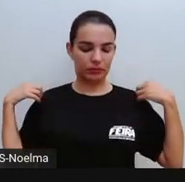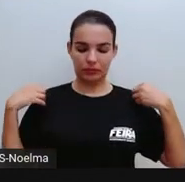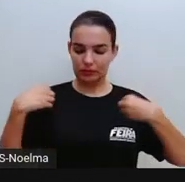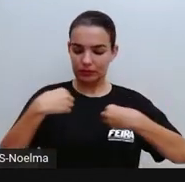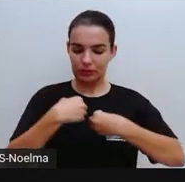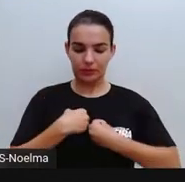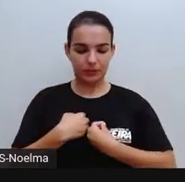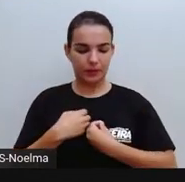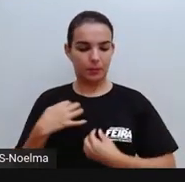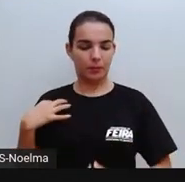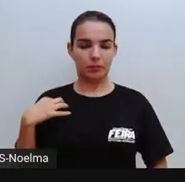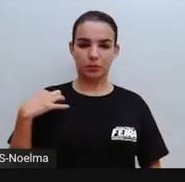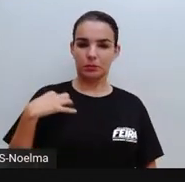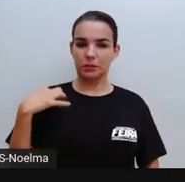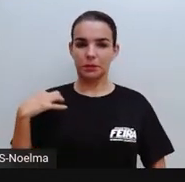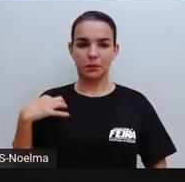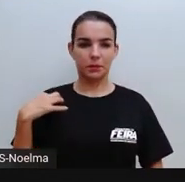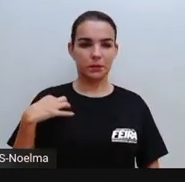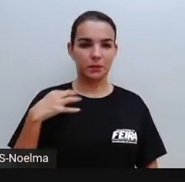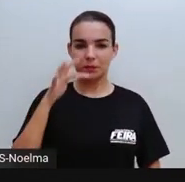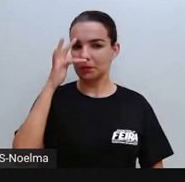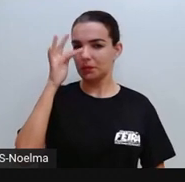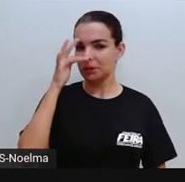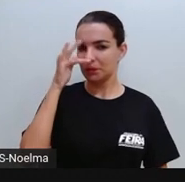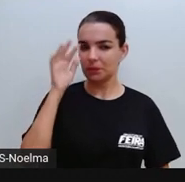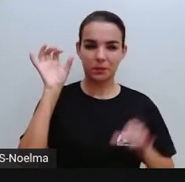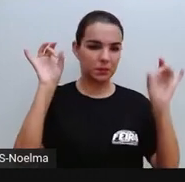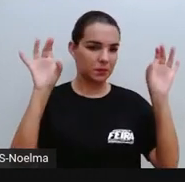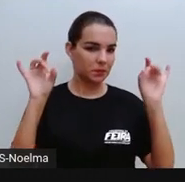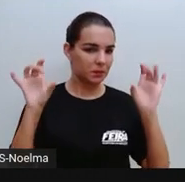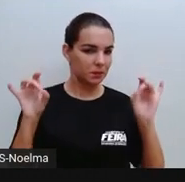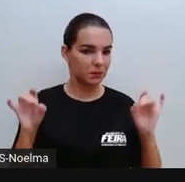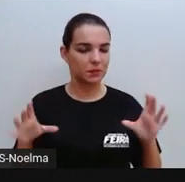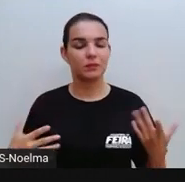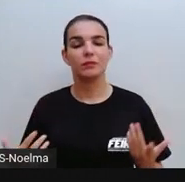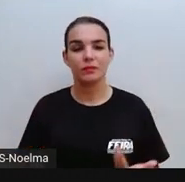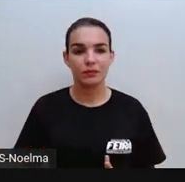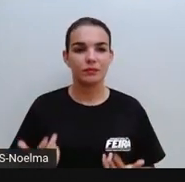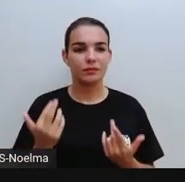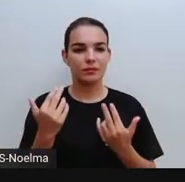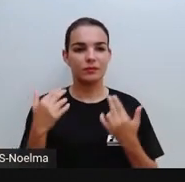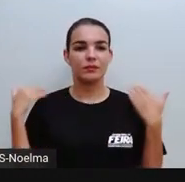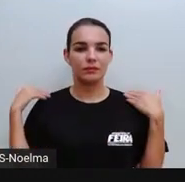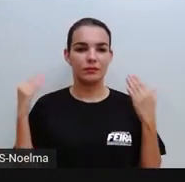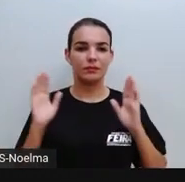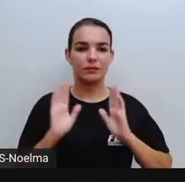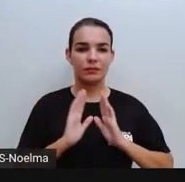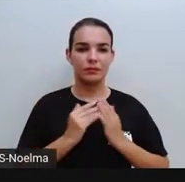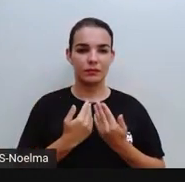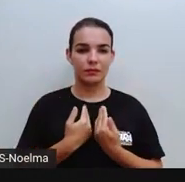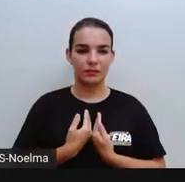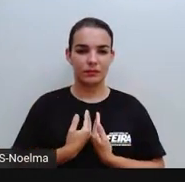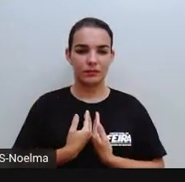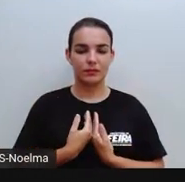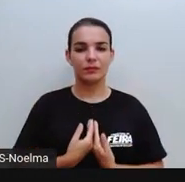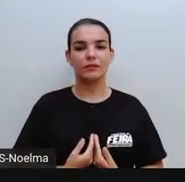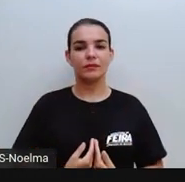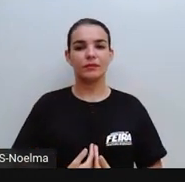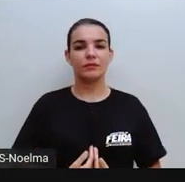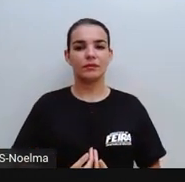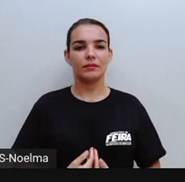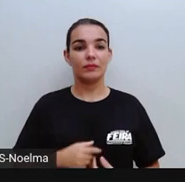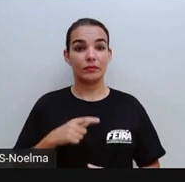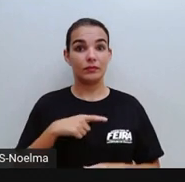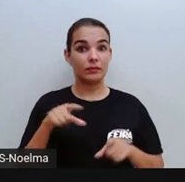usa né uma roupa ali mais mas fechadinha né Como aprontar aqui ver